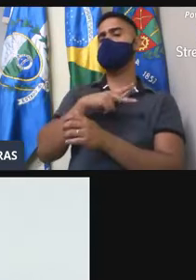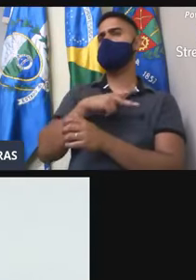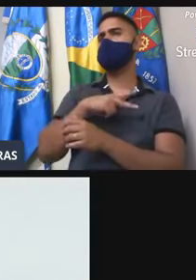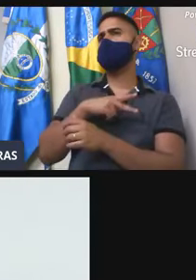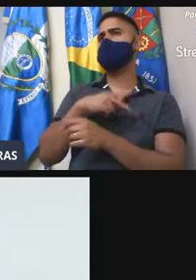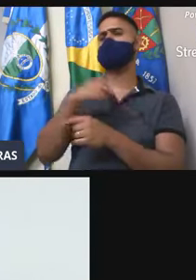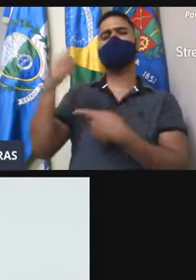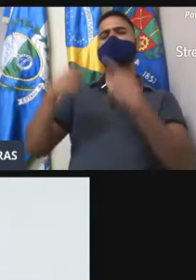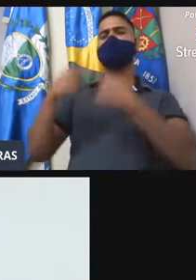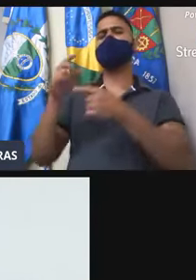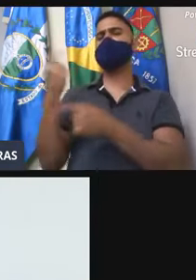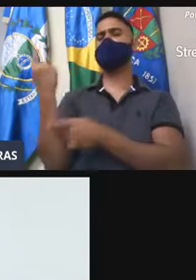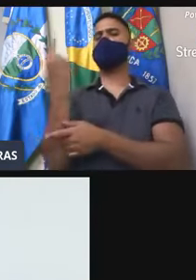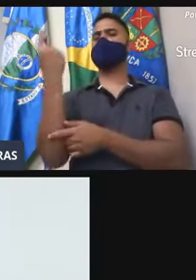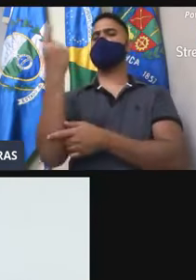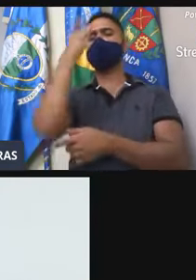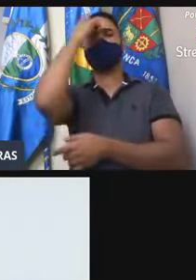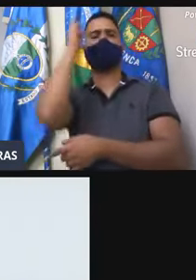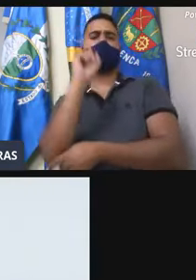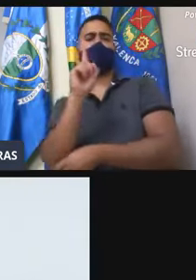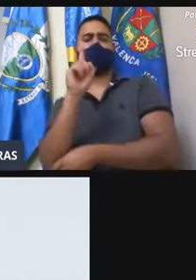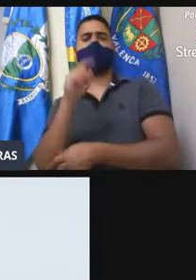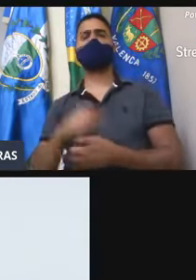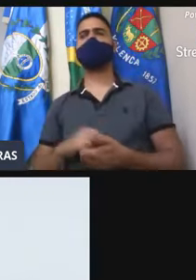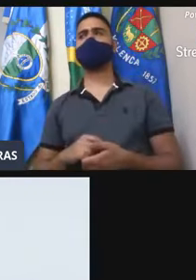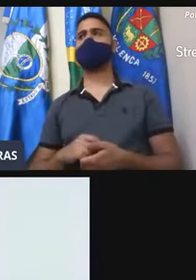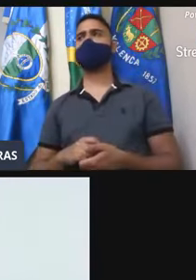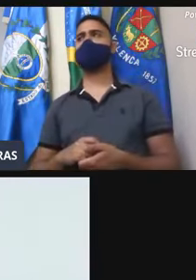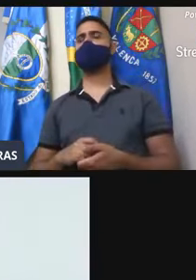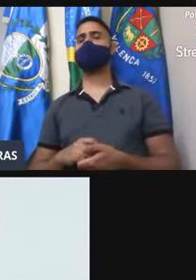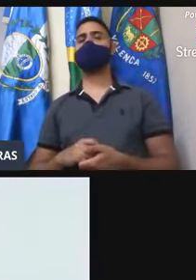não política individual. E eu falo que eu fico